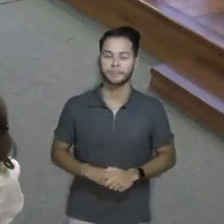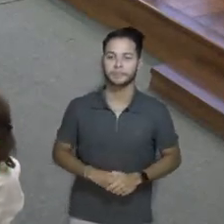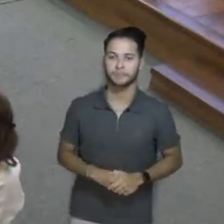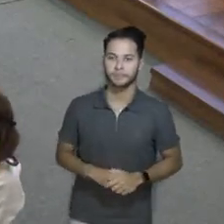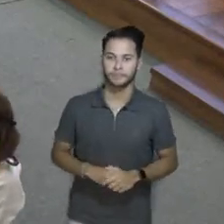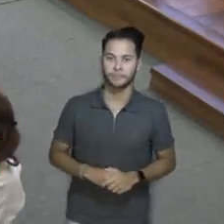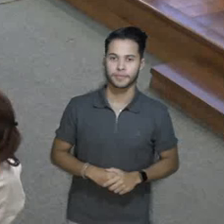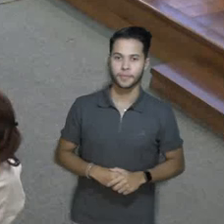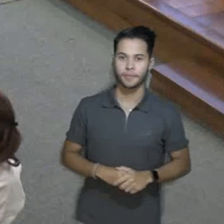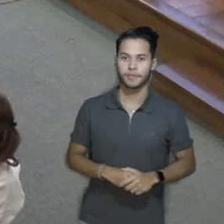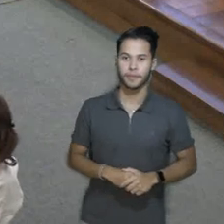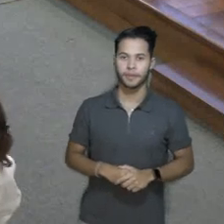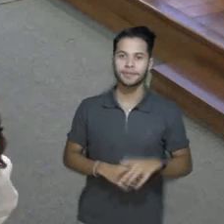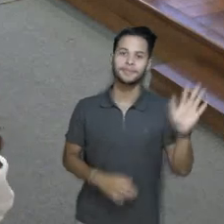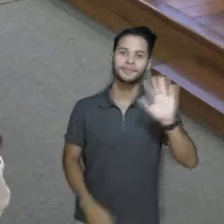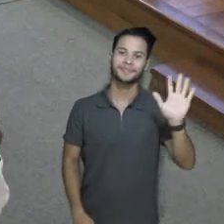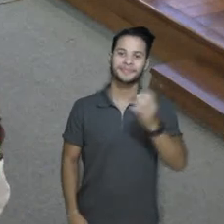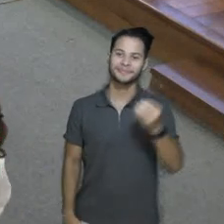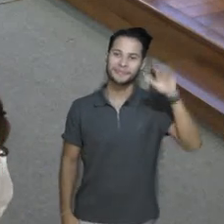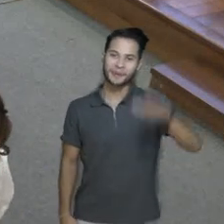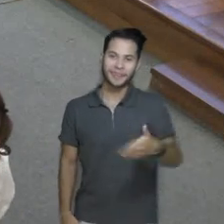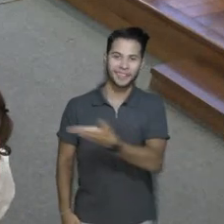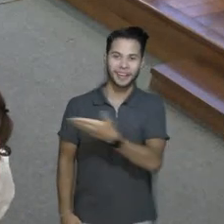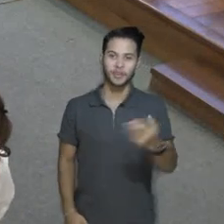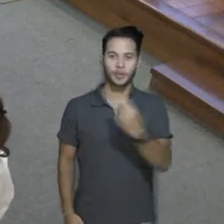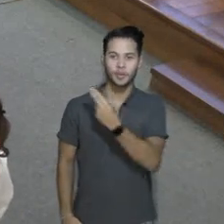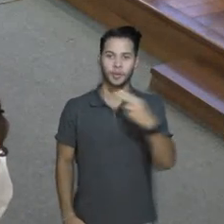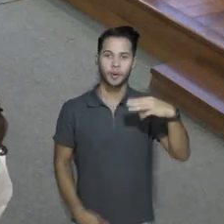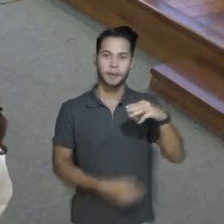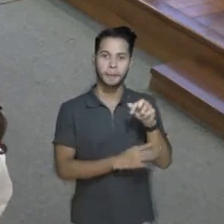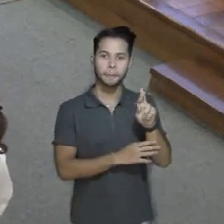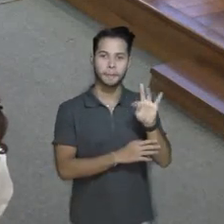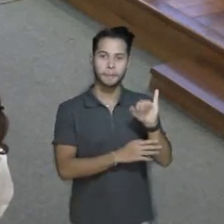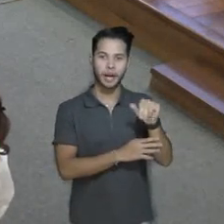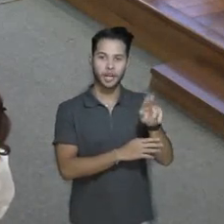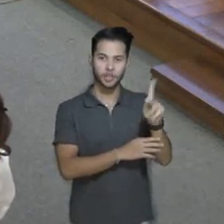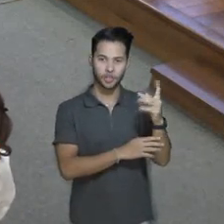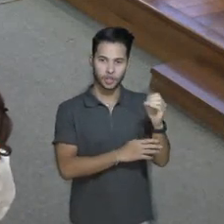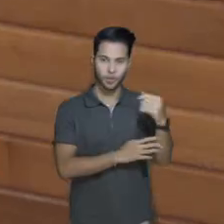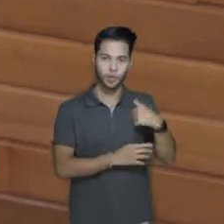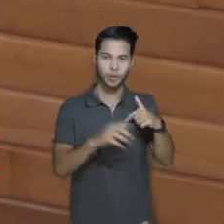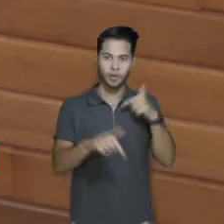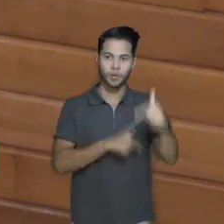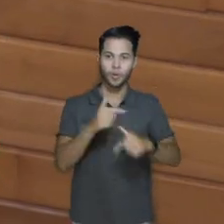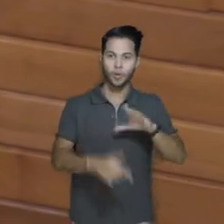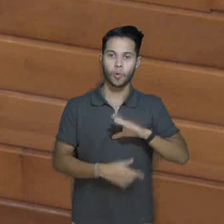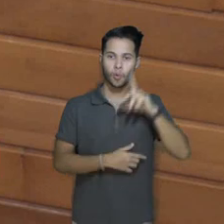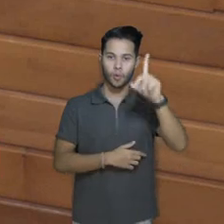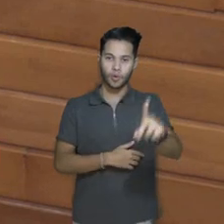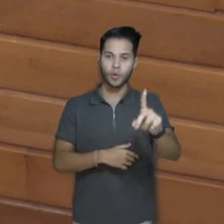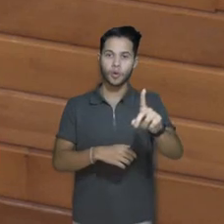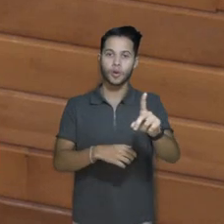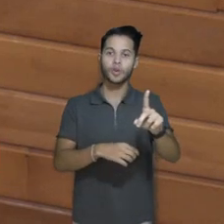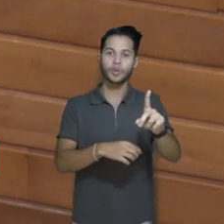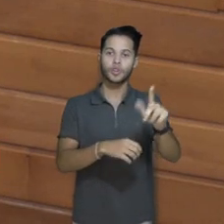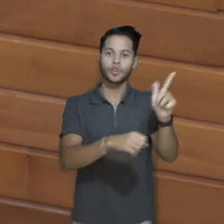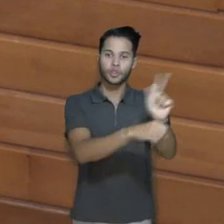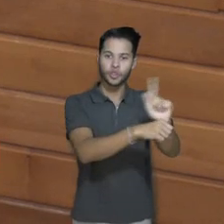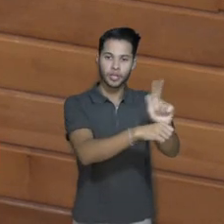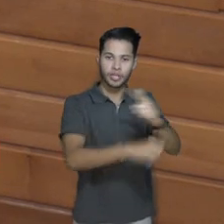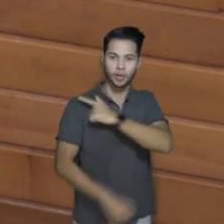mestre boa tarde a todos eu sou Martinho Sou coordenador de governança e conformidade no Conselho Regional de